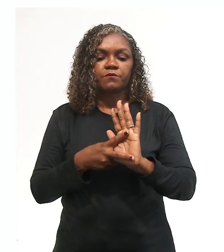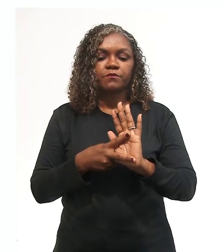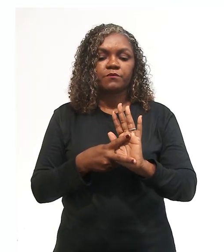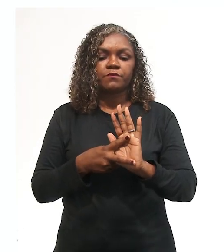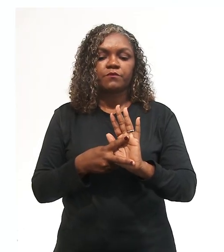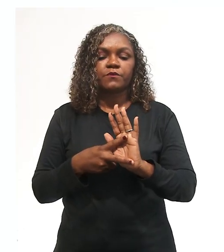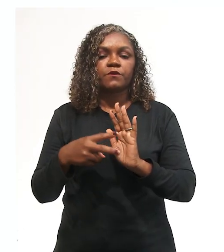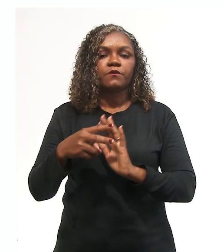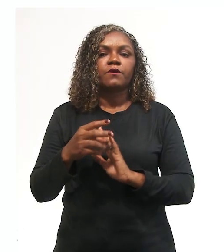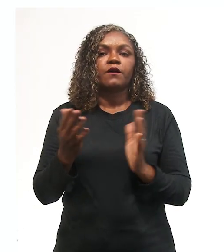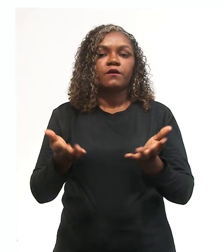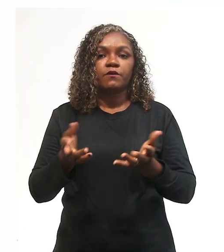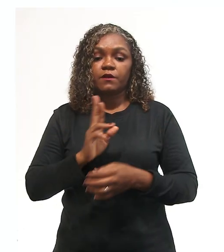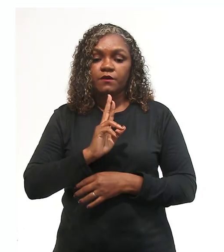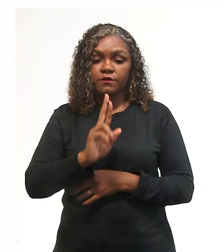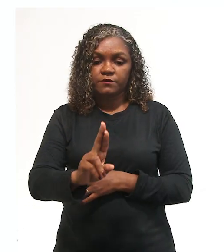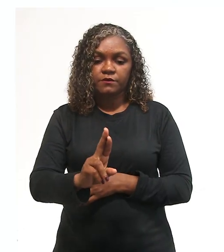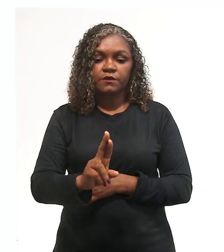de